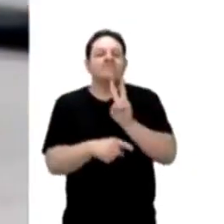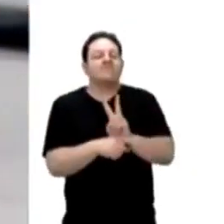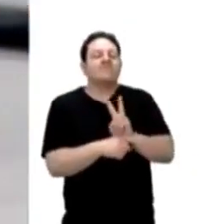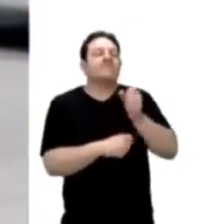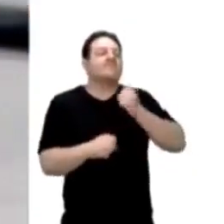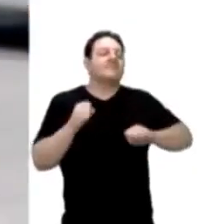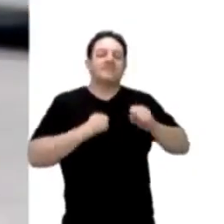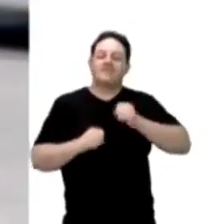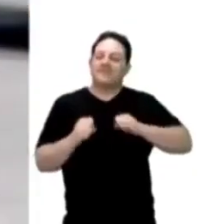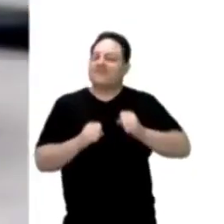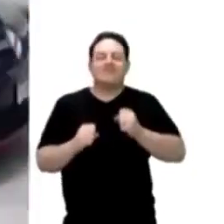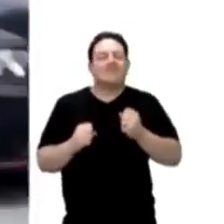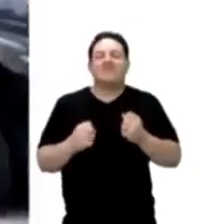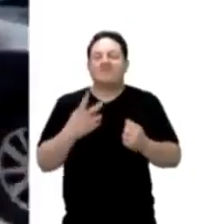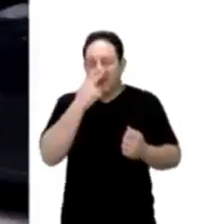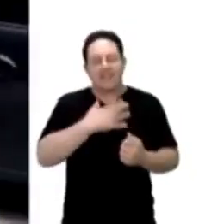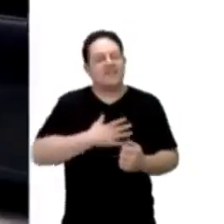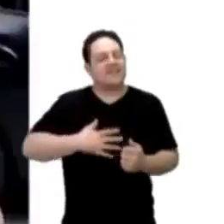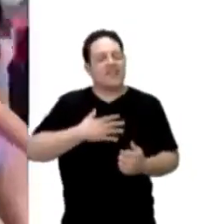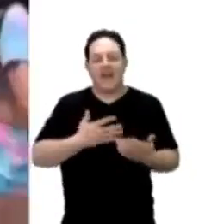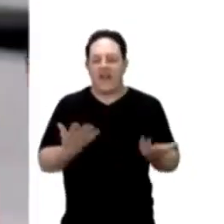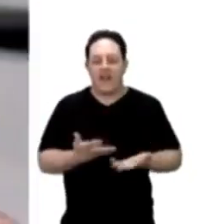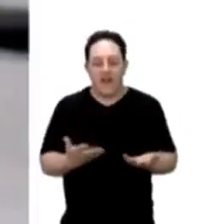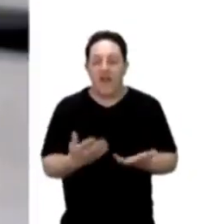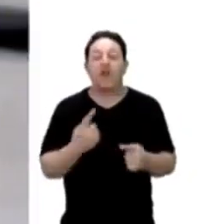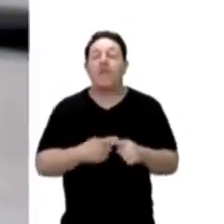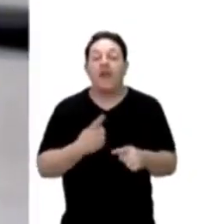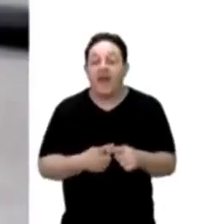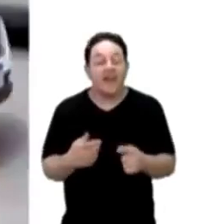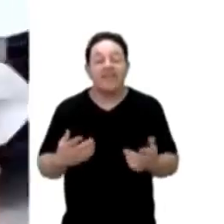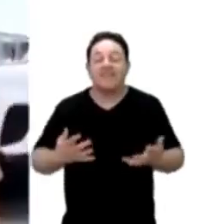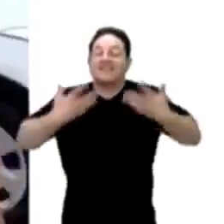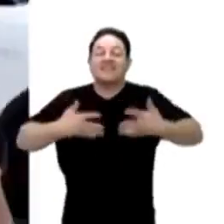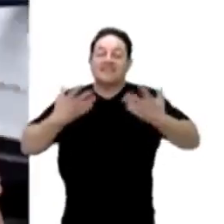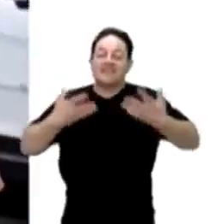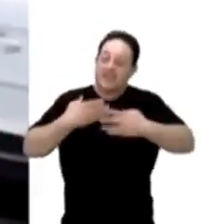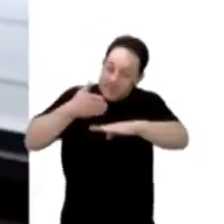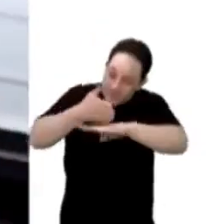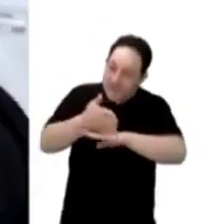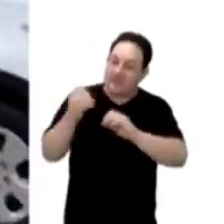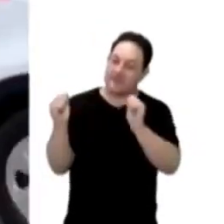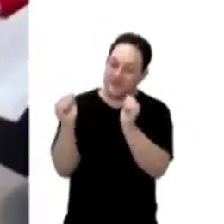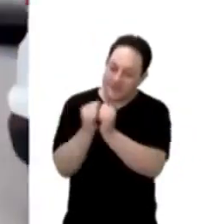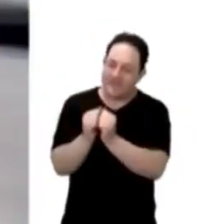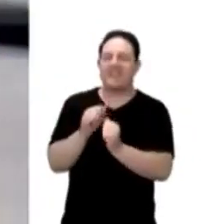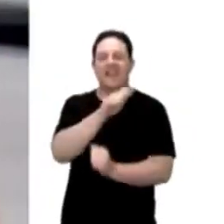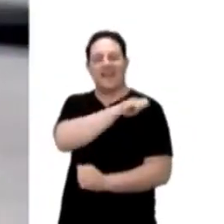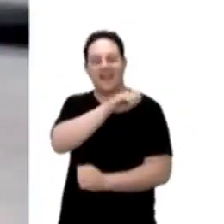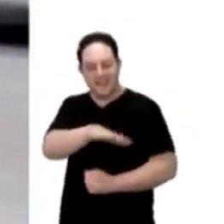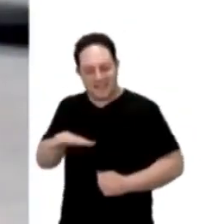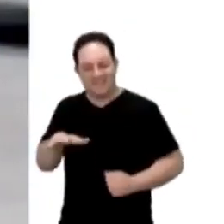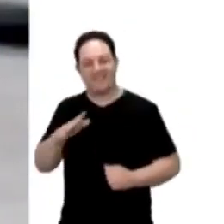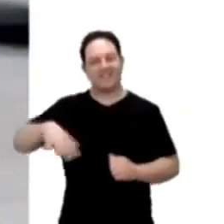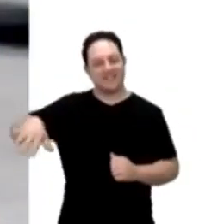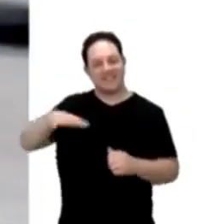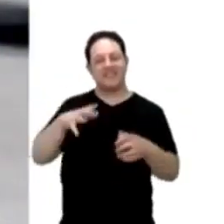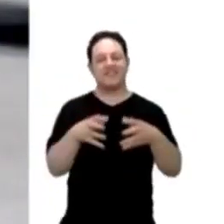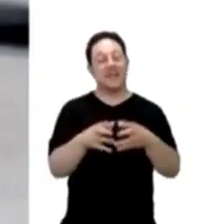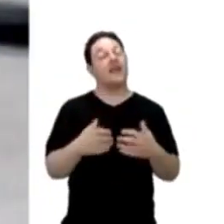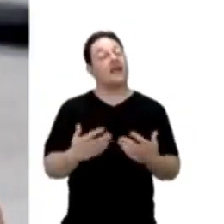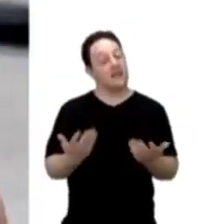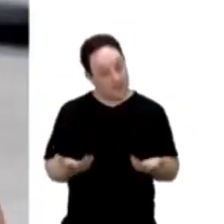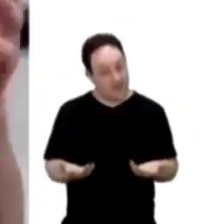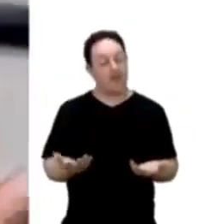uma esperança muito grande dentro do meu peito agora, porque tô muito feliz de estar participando juntamente com os alunos. Então,